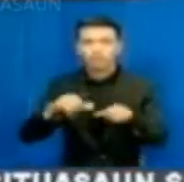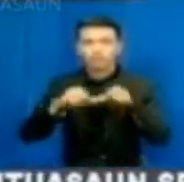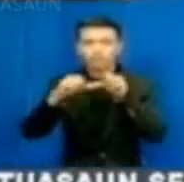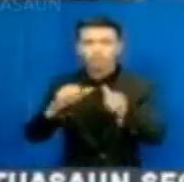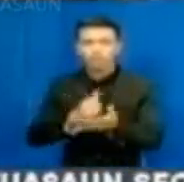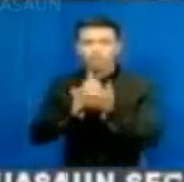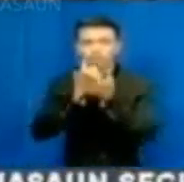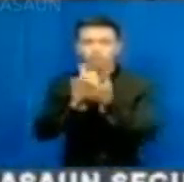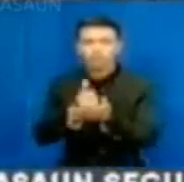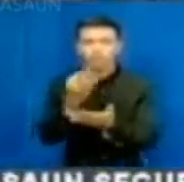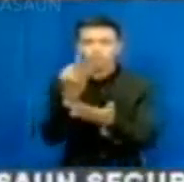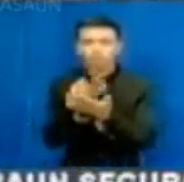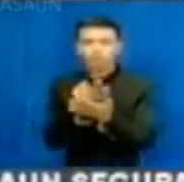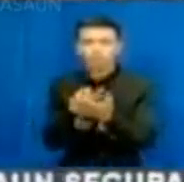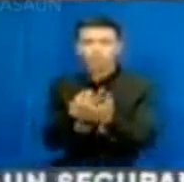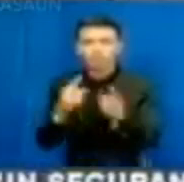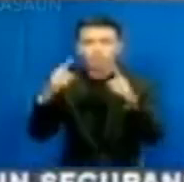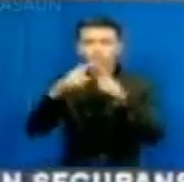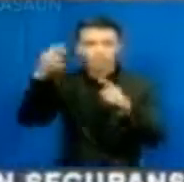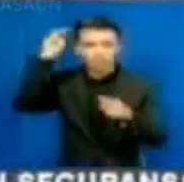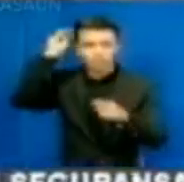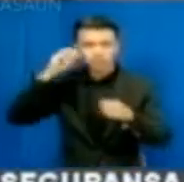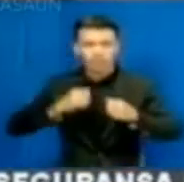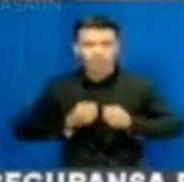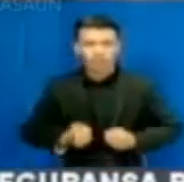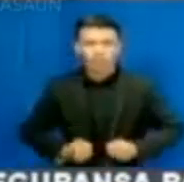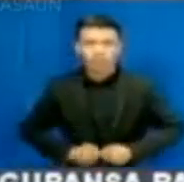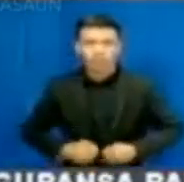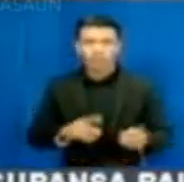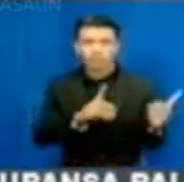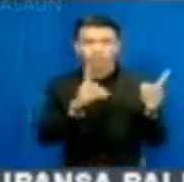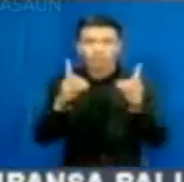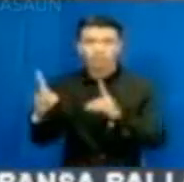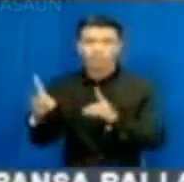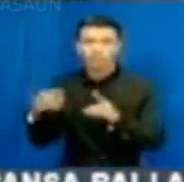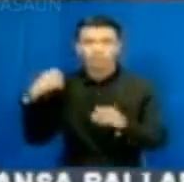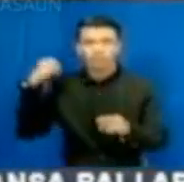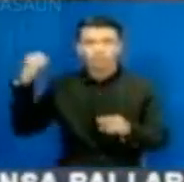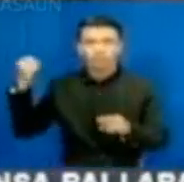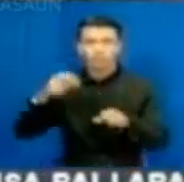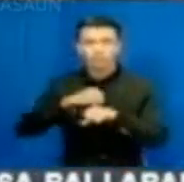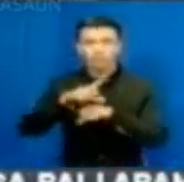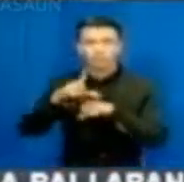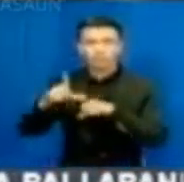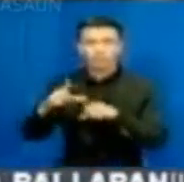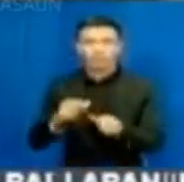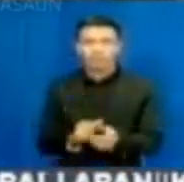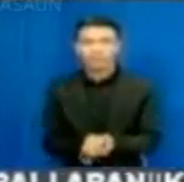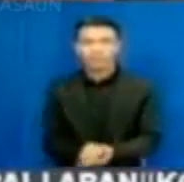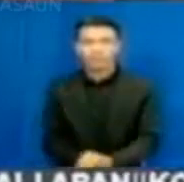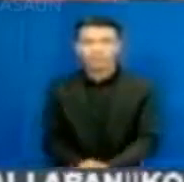com o apoio técnico no financeiro para o Ministério da Saúde durante a implementação da campanha nacional. Inês